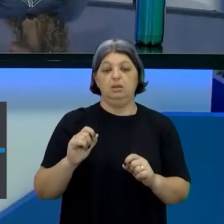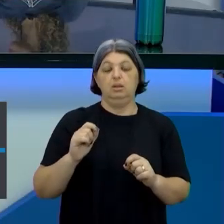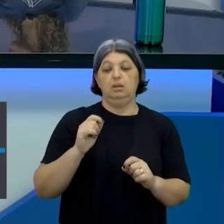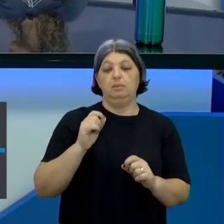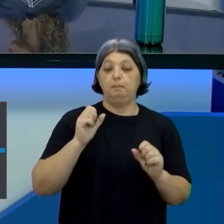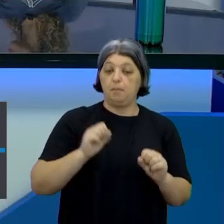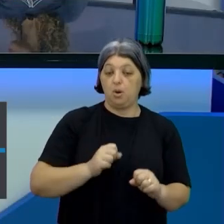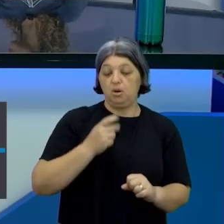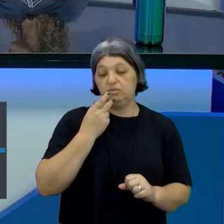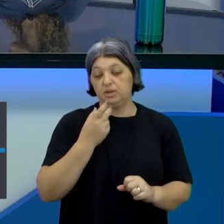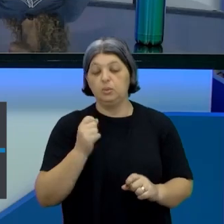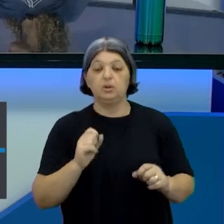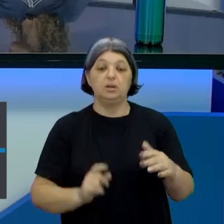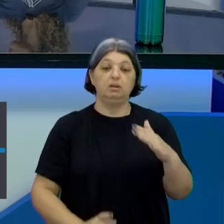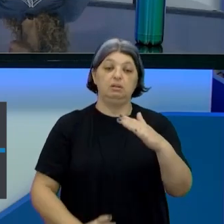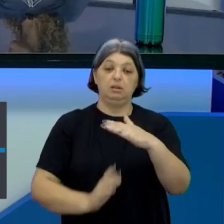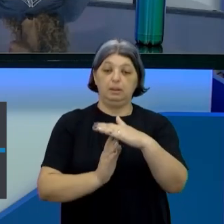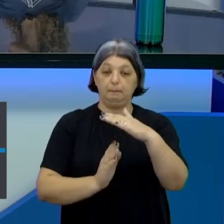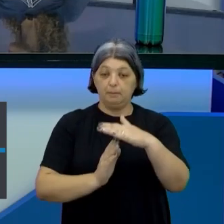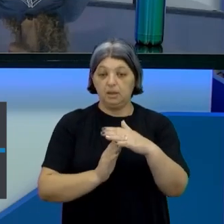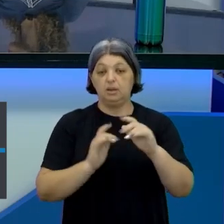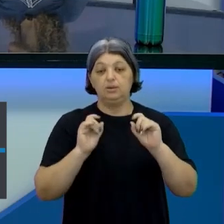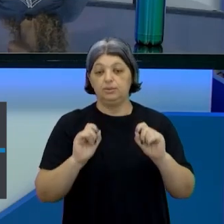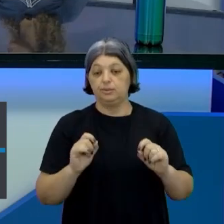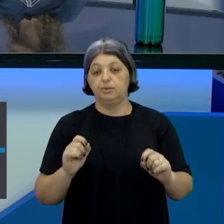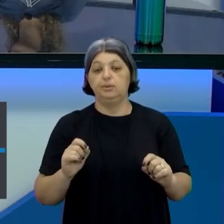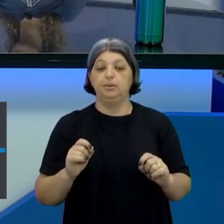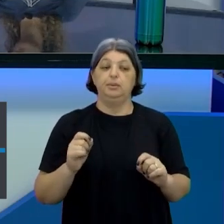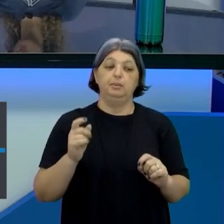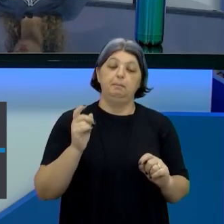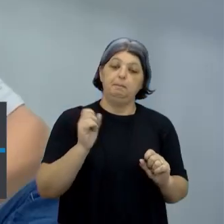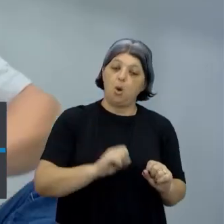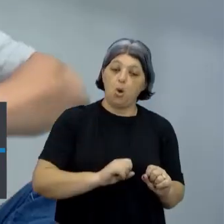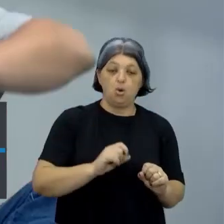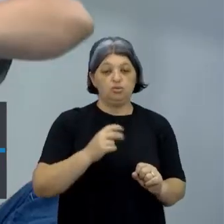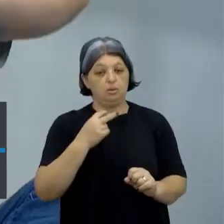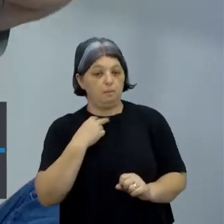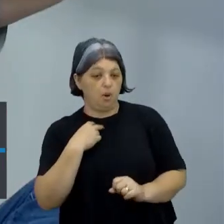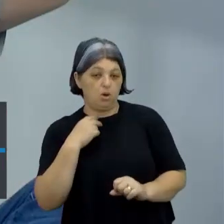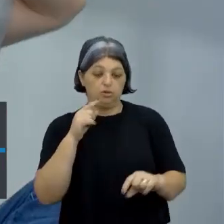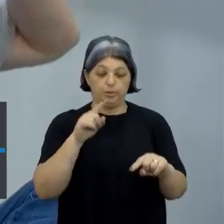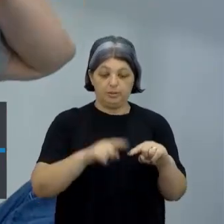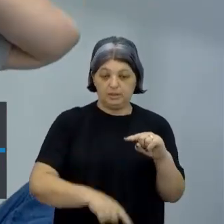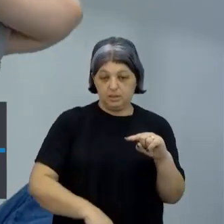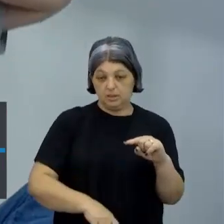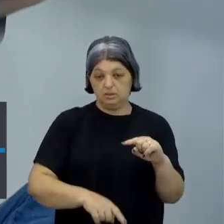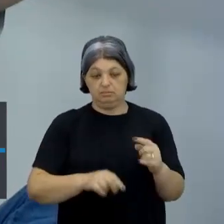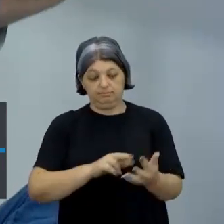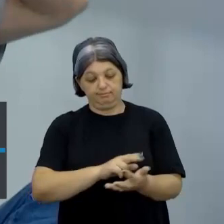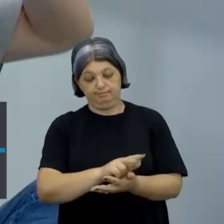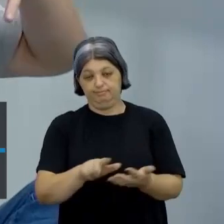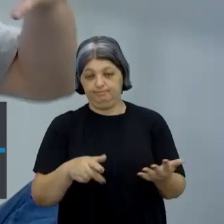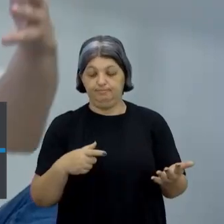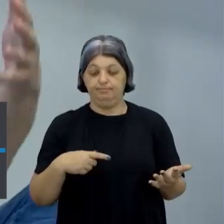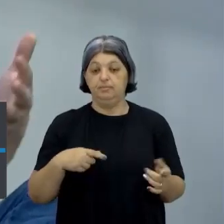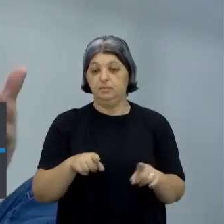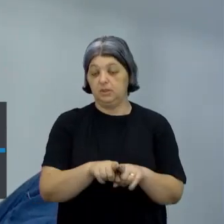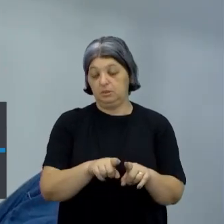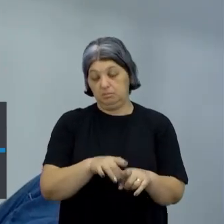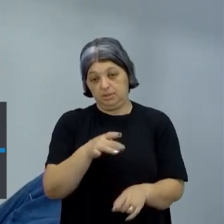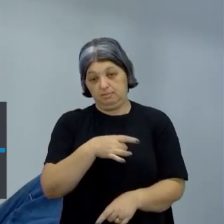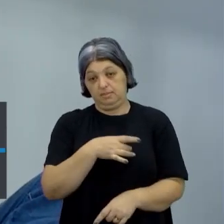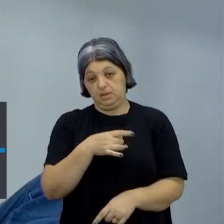falado, qual que é o limite do humor, onde que o comediante pode ir, onde que um comediante não pode ir. E aí como se criou esse negócio todo, existe um medo também em